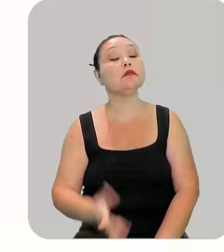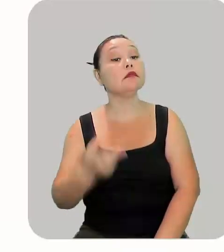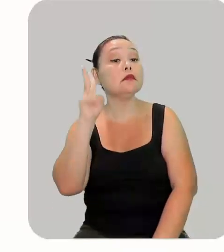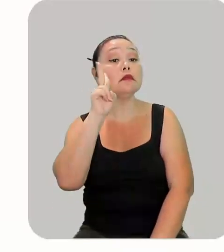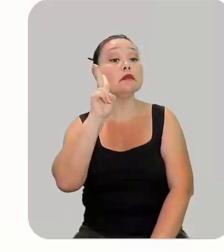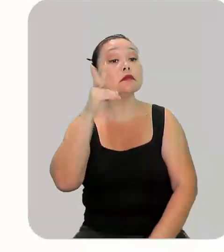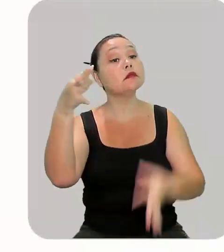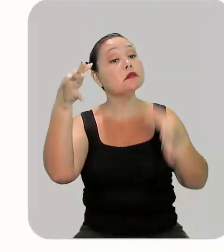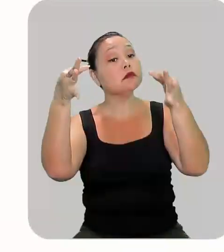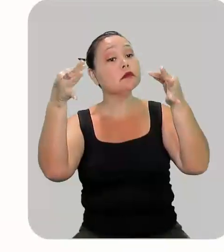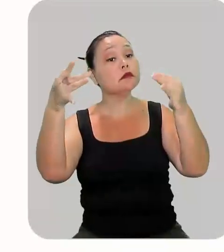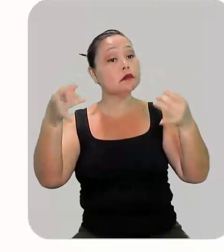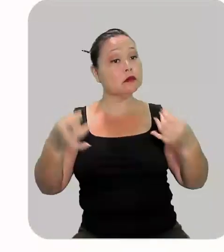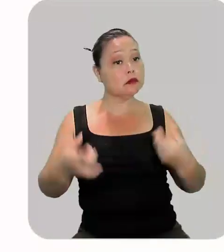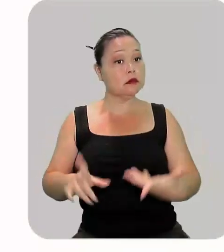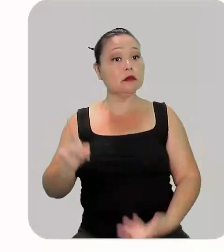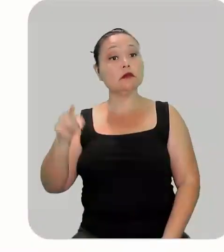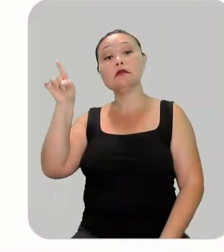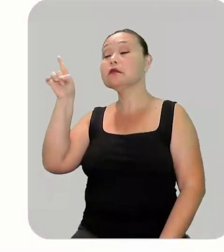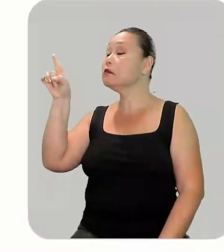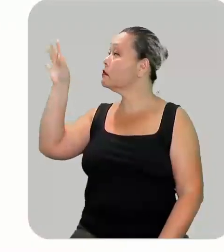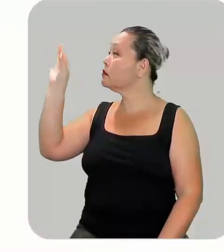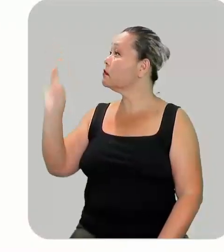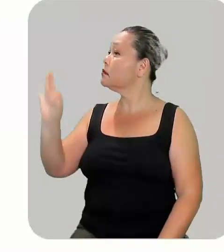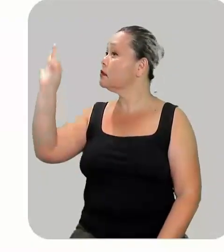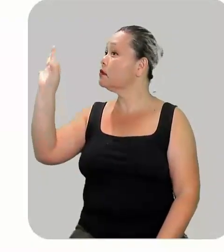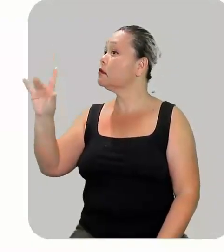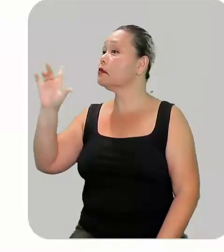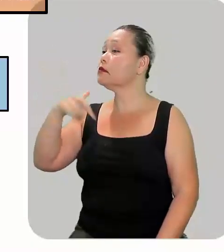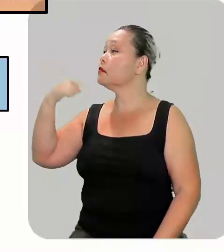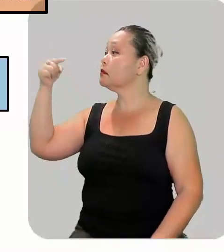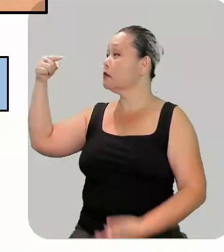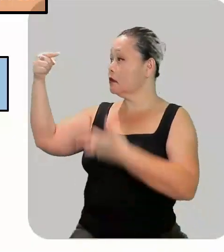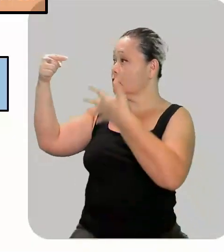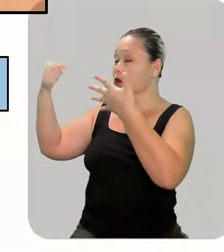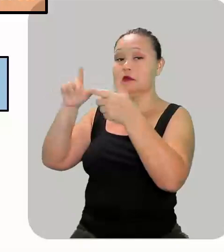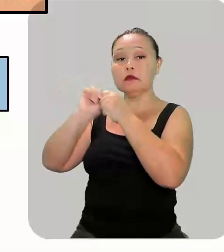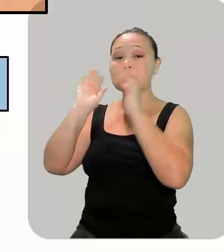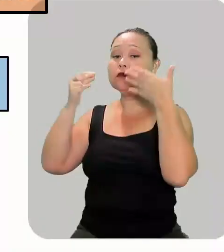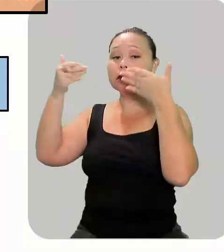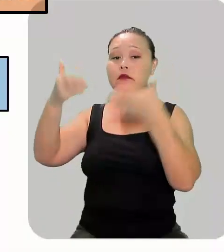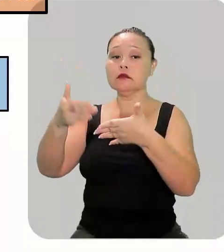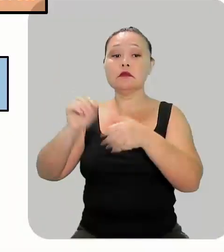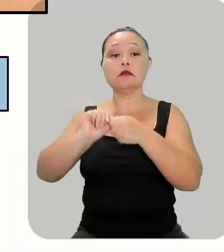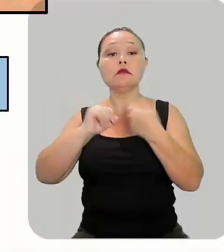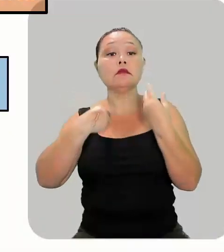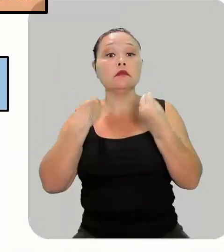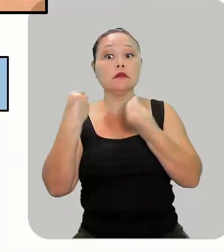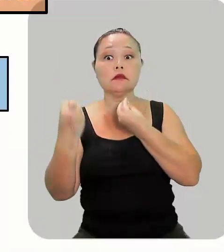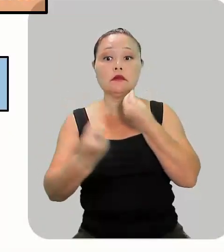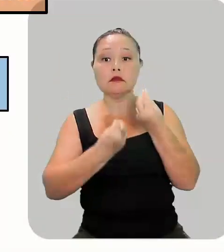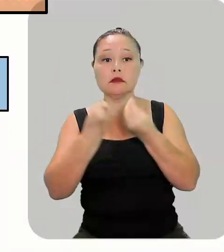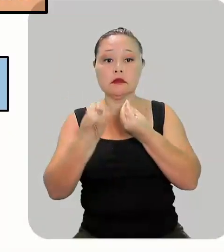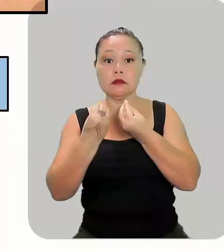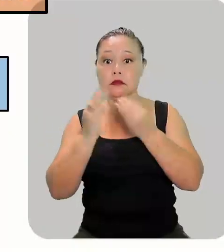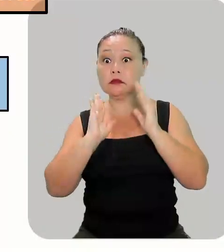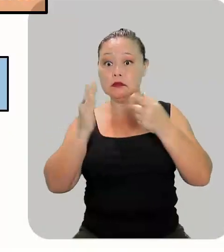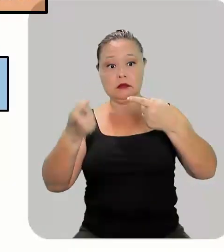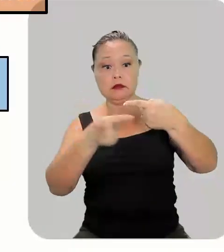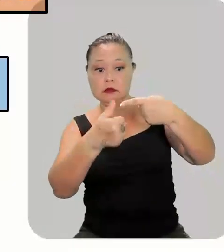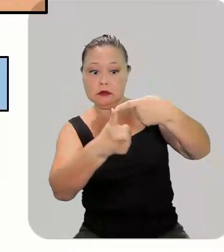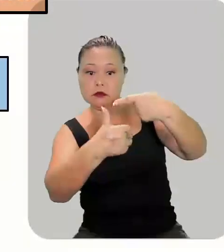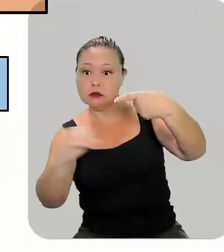lembrar alguns detalhes aqui, vamos ver. Porcentagem, né? Tá lá no tópico, lá, ó, razão centesimal com denominador